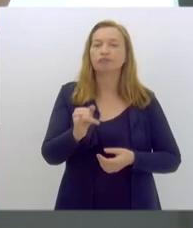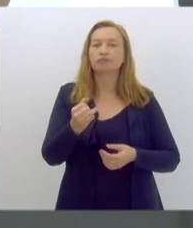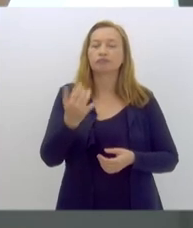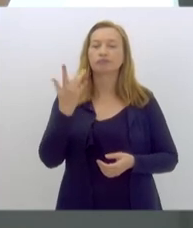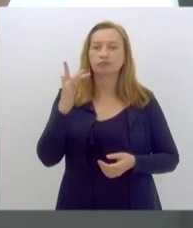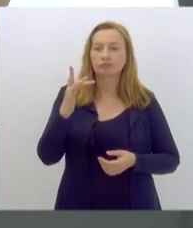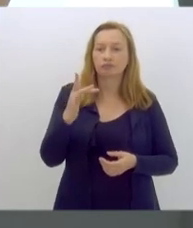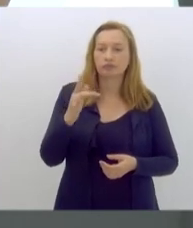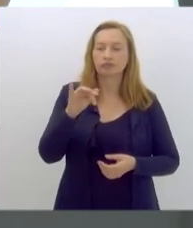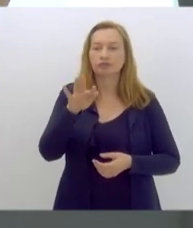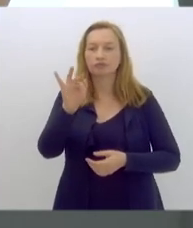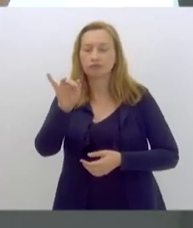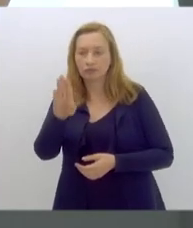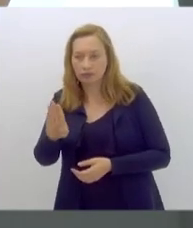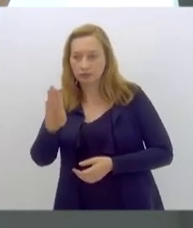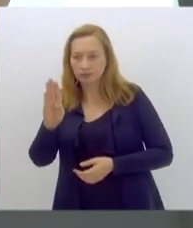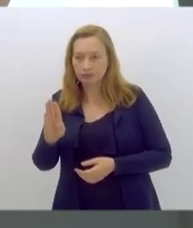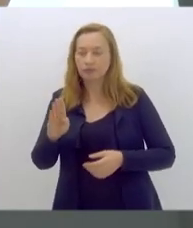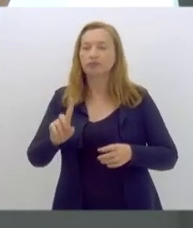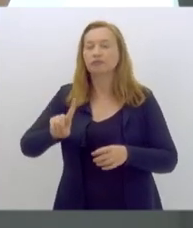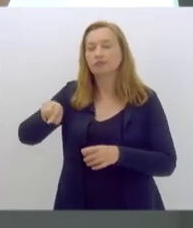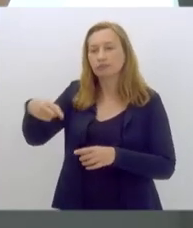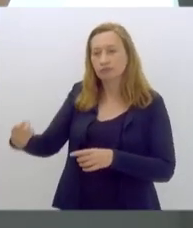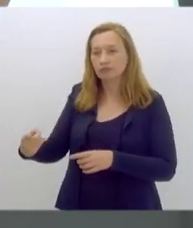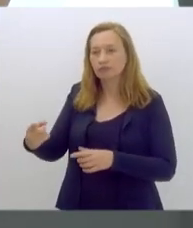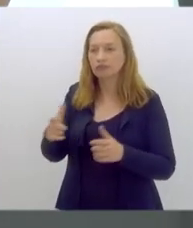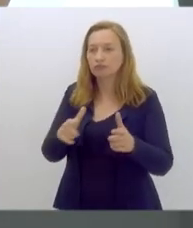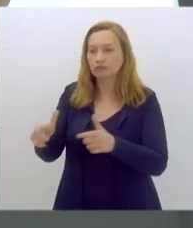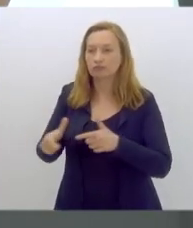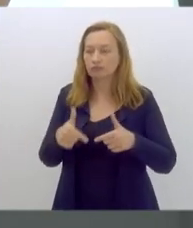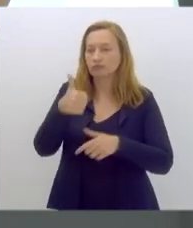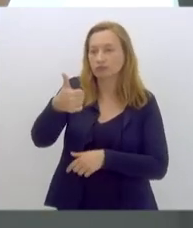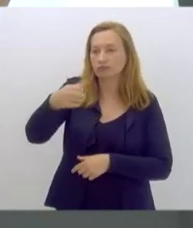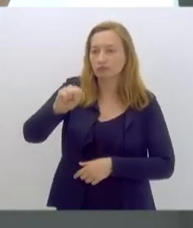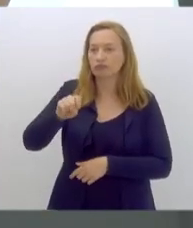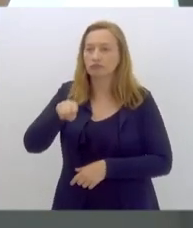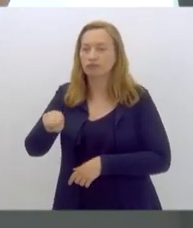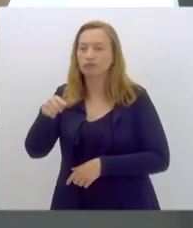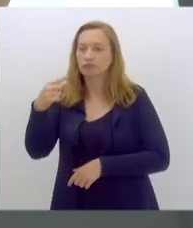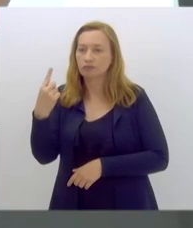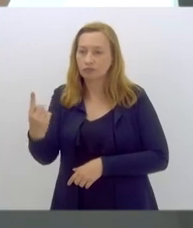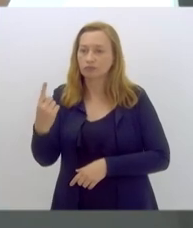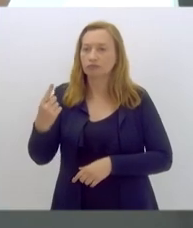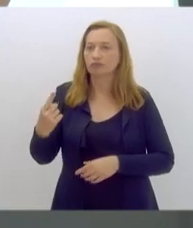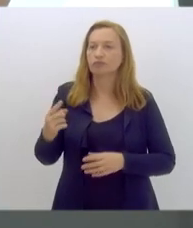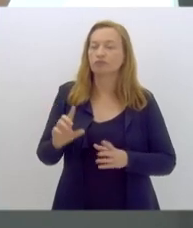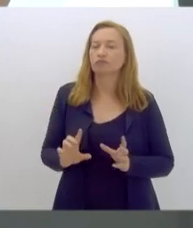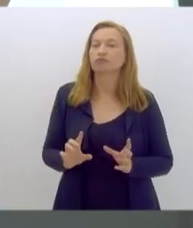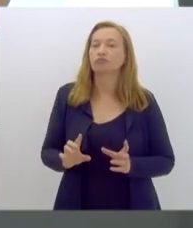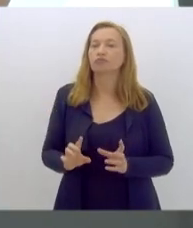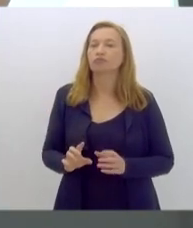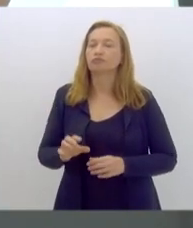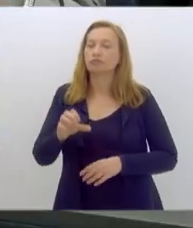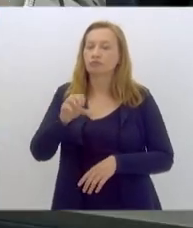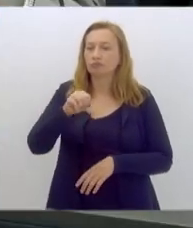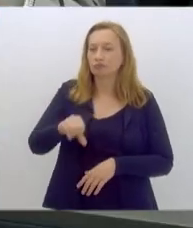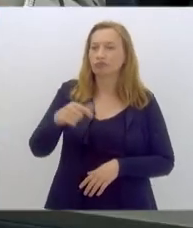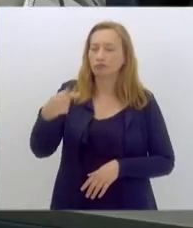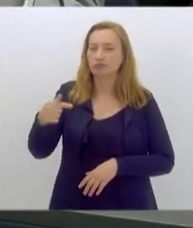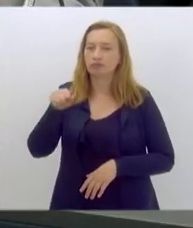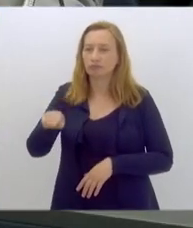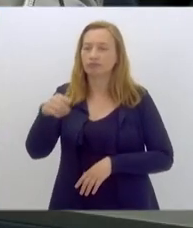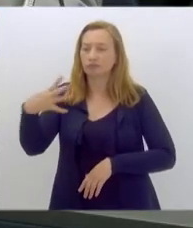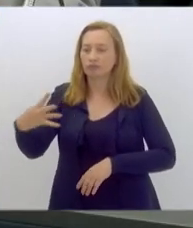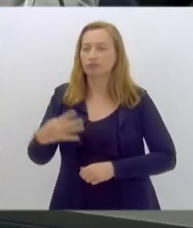fundef e de outras fontes 18.1 que somam os mesmos 97.4 pode passar